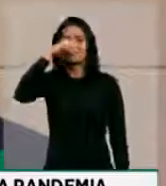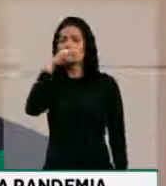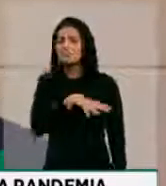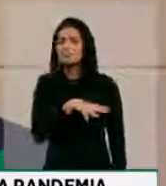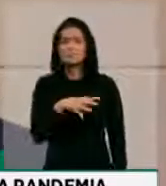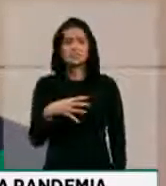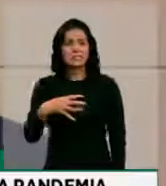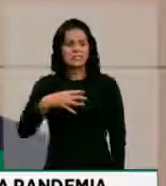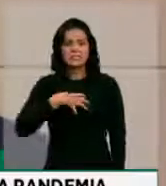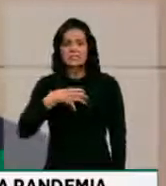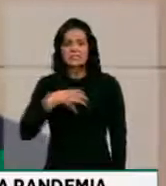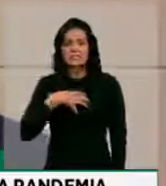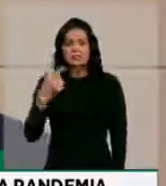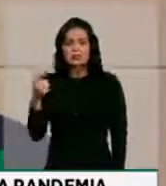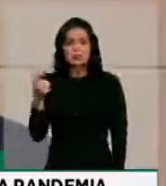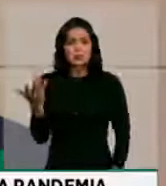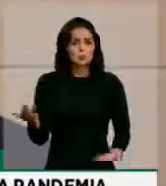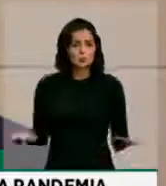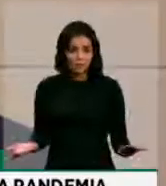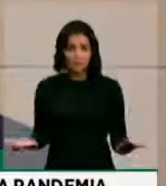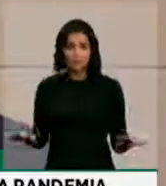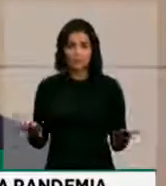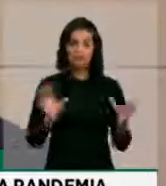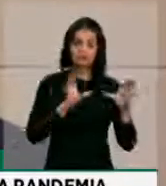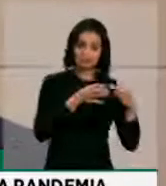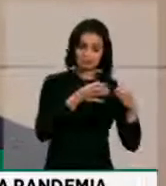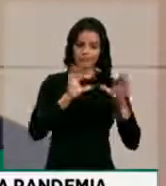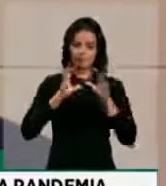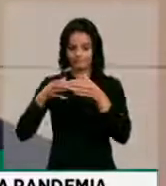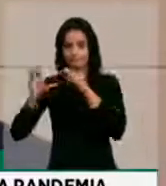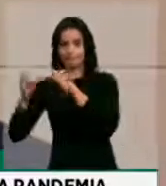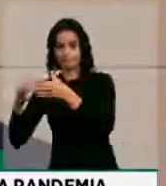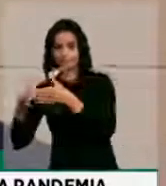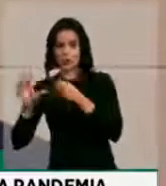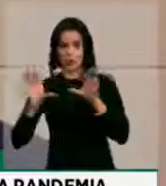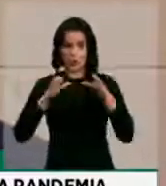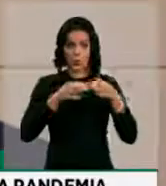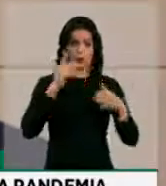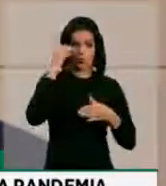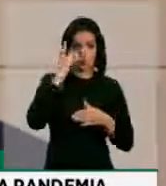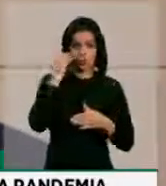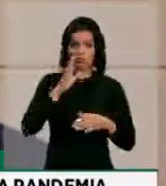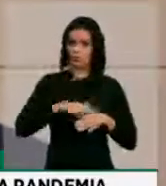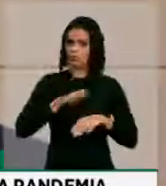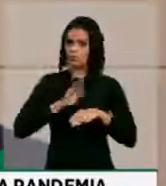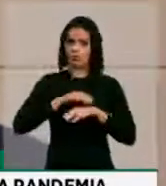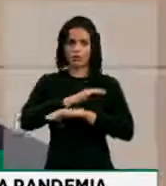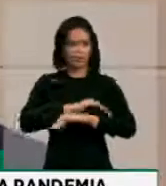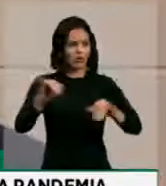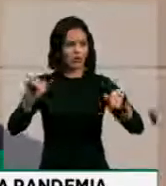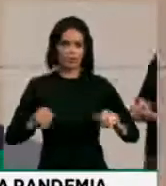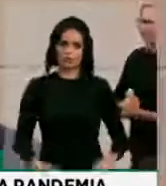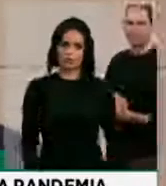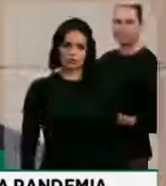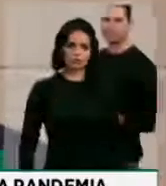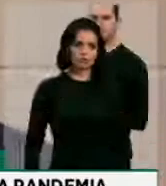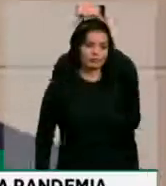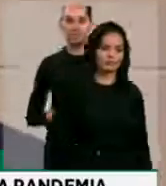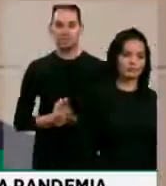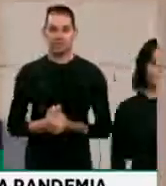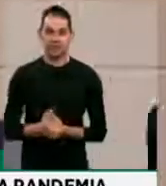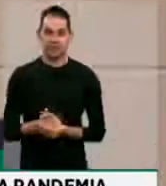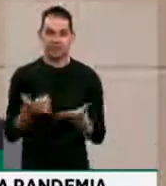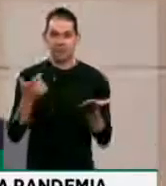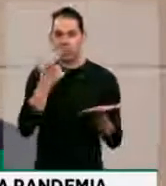insensibilidade que levou várias frentes parlamentares das nossas casas, presidente, a soltarem uma nota conjunta, agora há